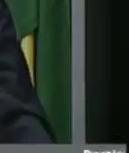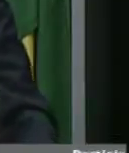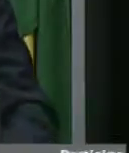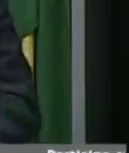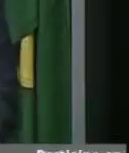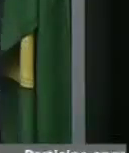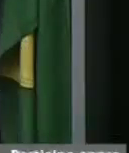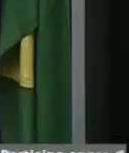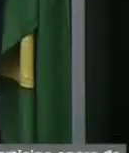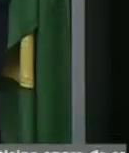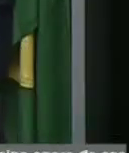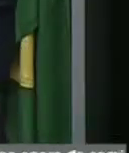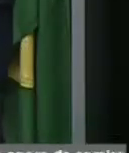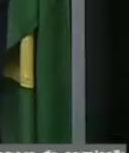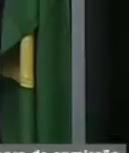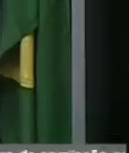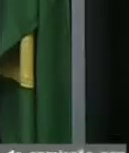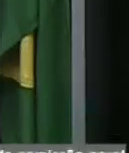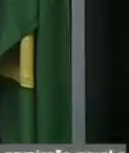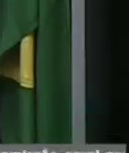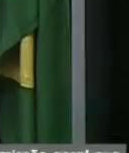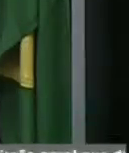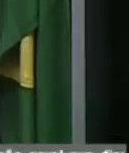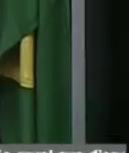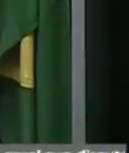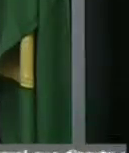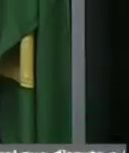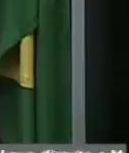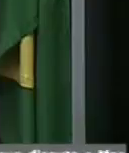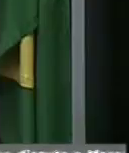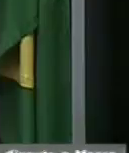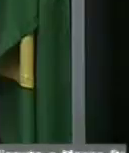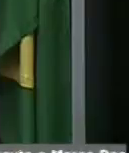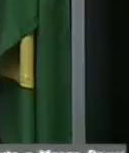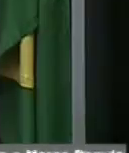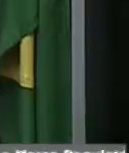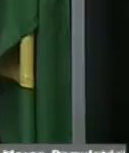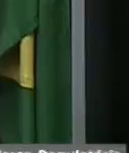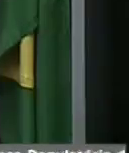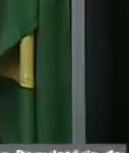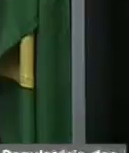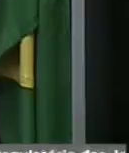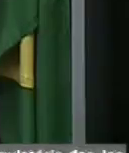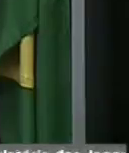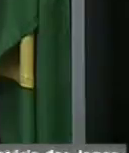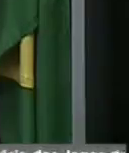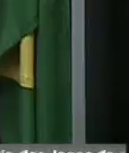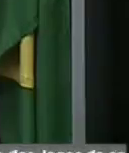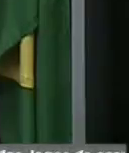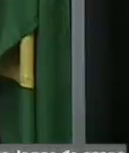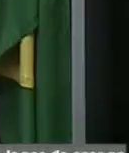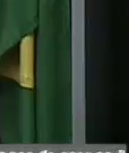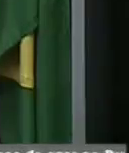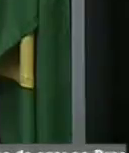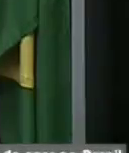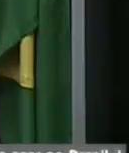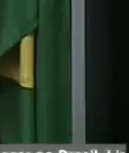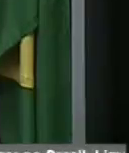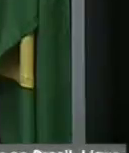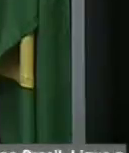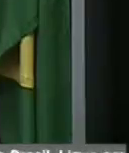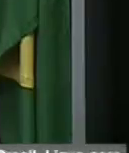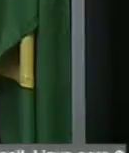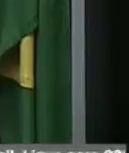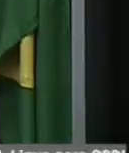milhões de turistas que vieram no Brasil o ano passado, consumiram no Brasil, em transporte,